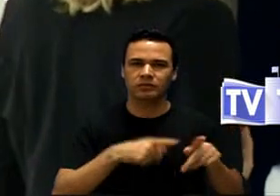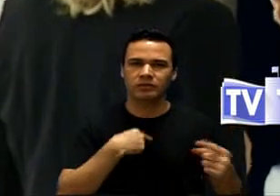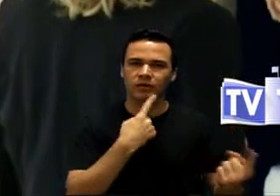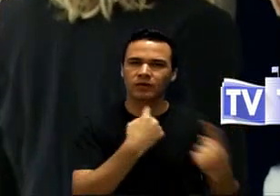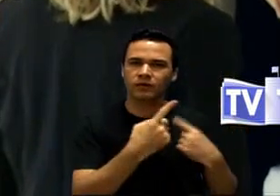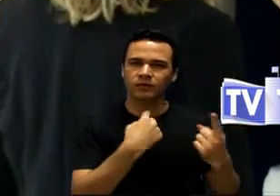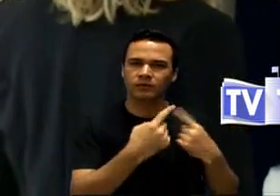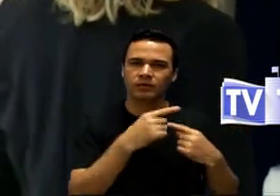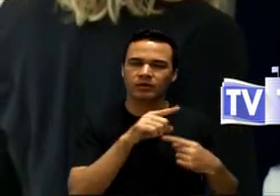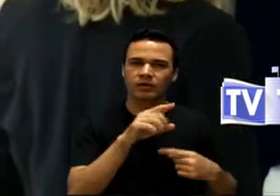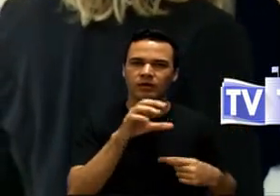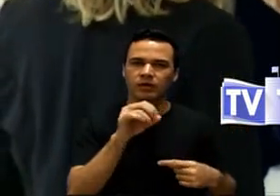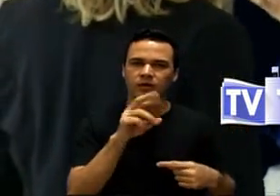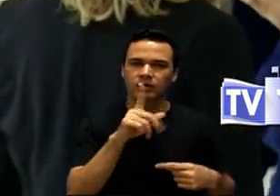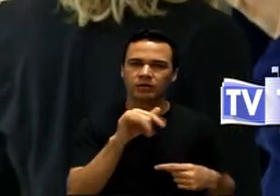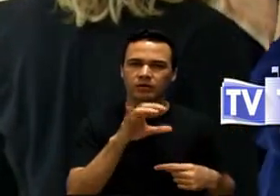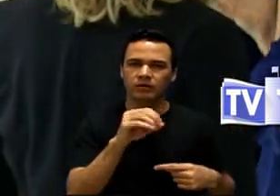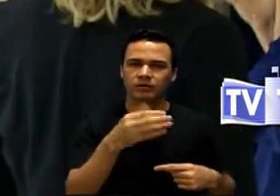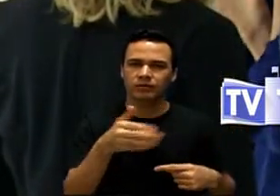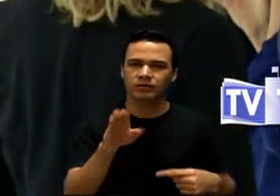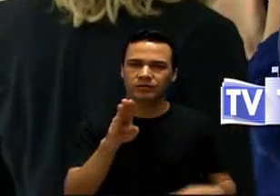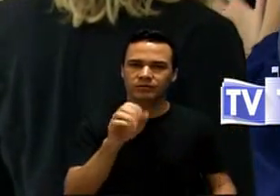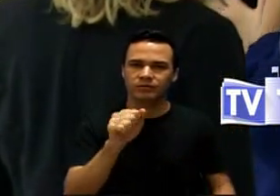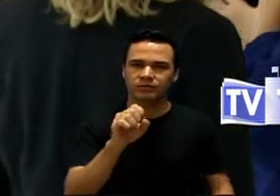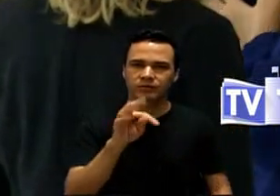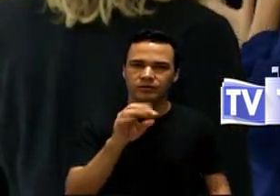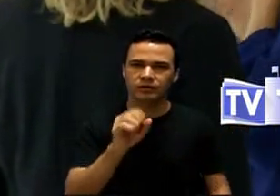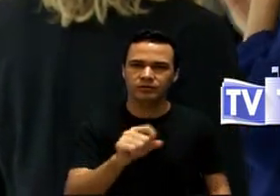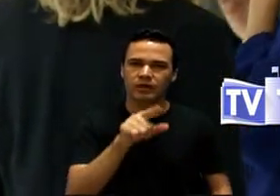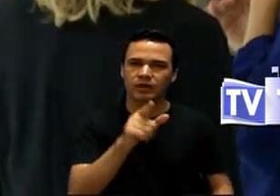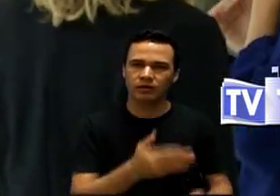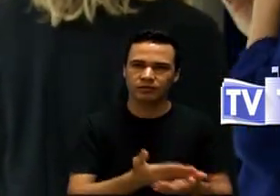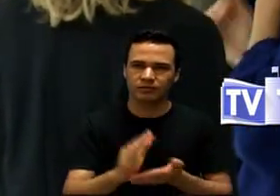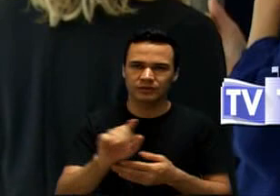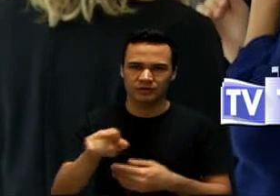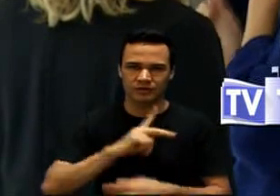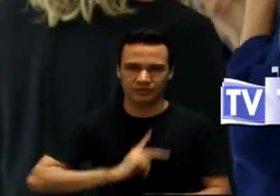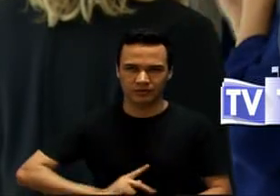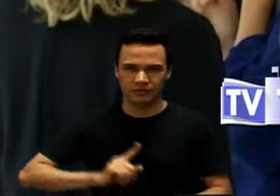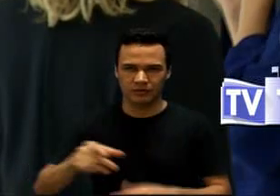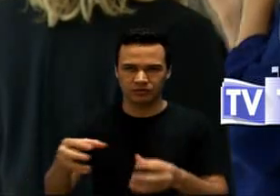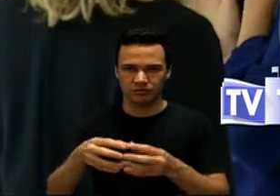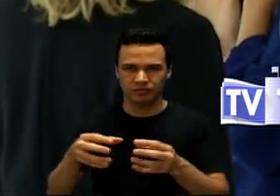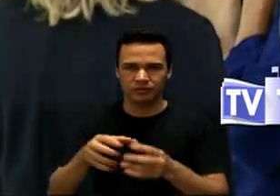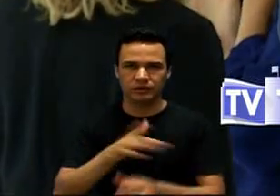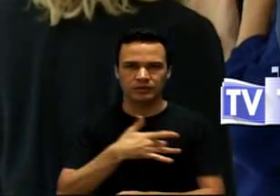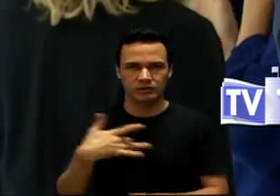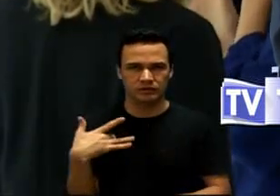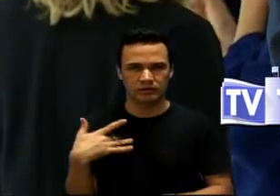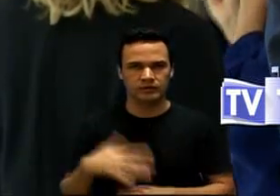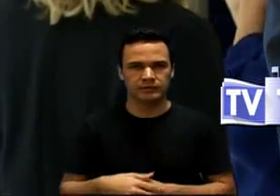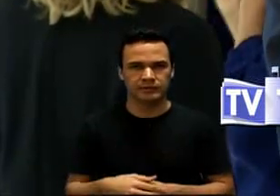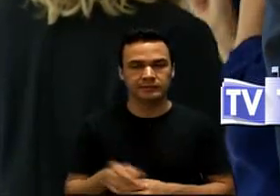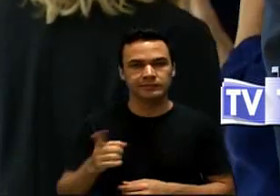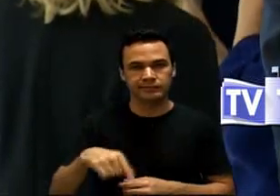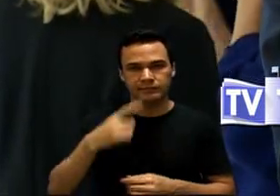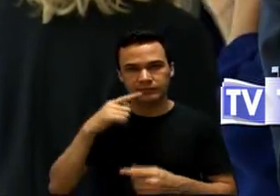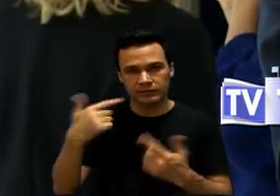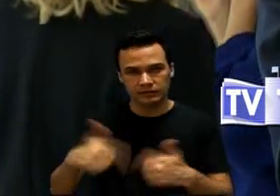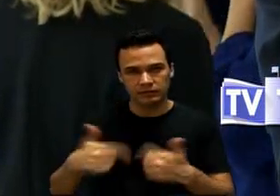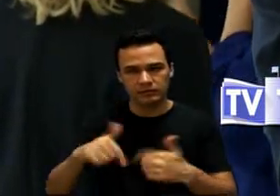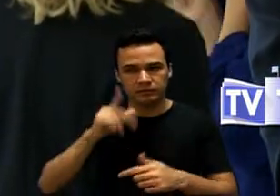conversar com o doutor Orlando Bastos após a assunção da presidência da Comissão de Saúde e em